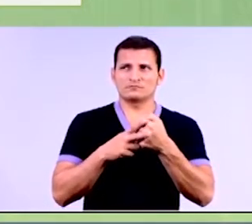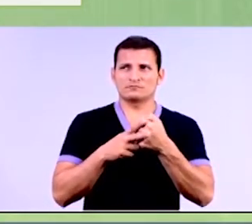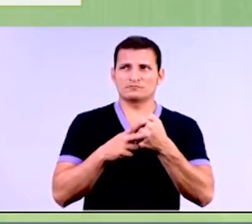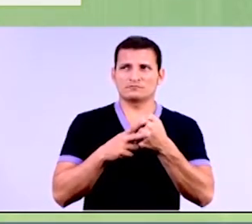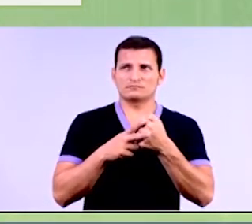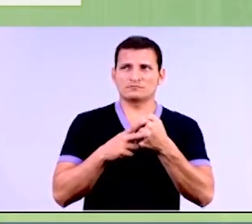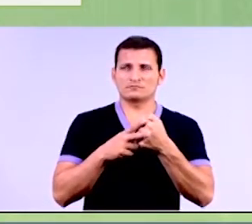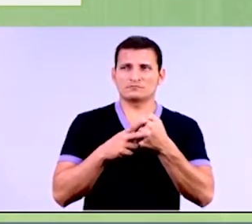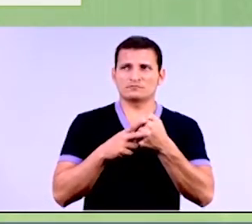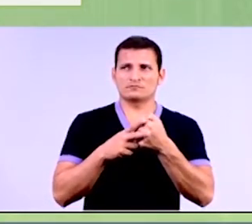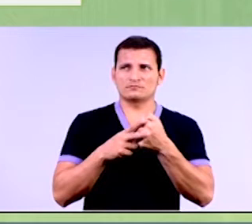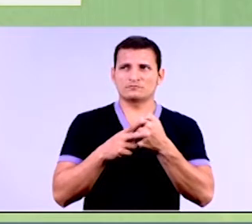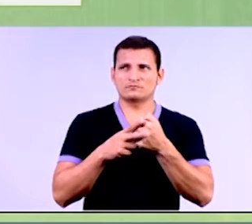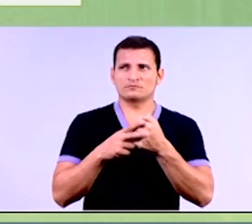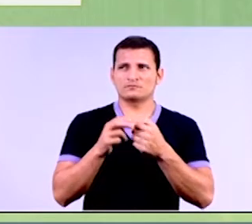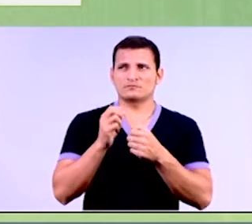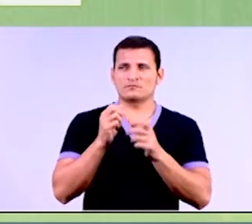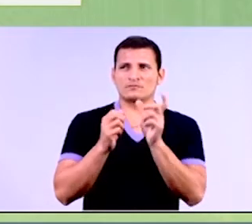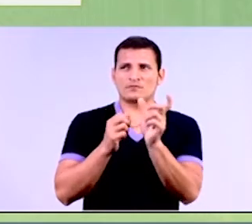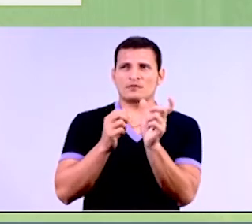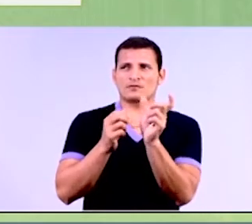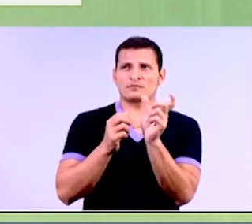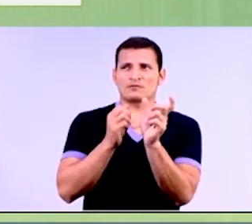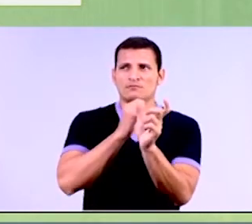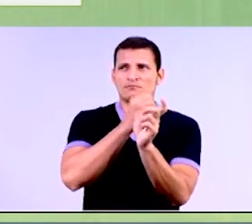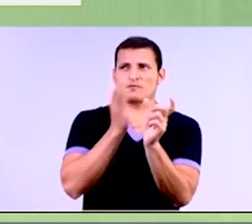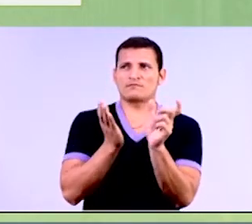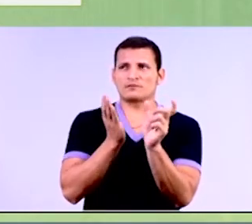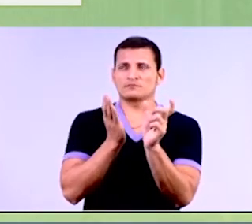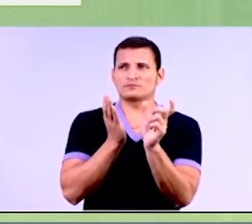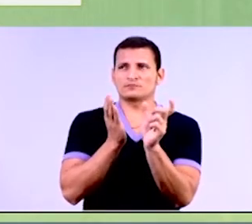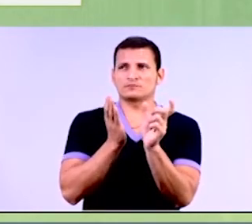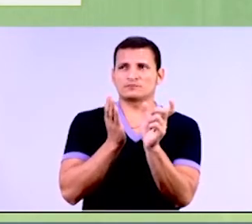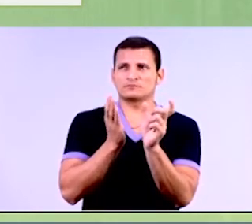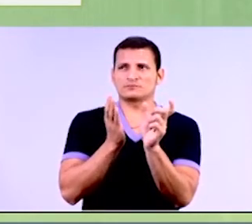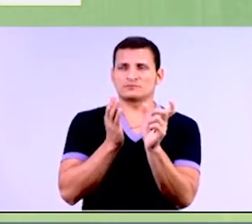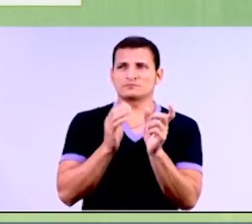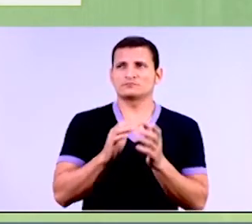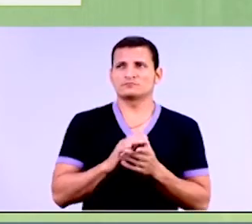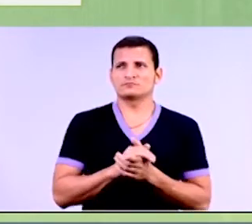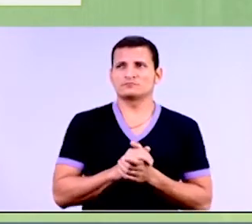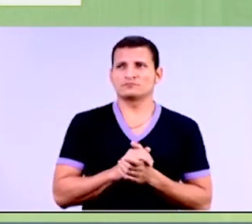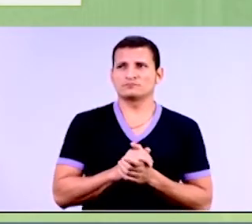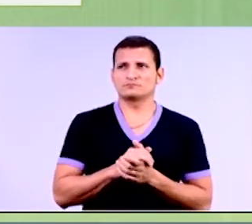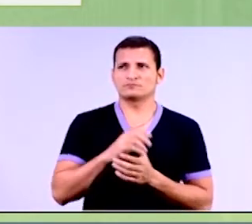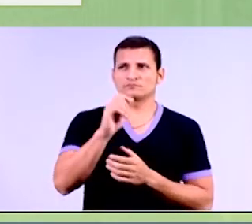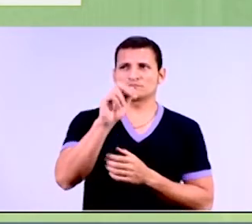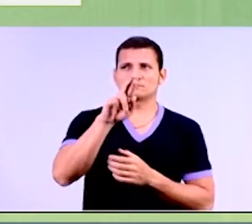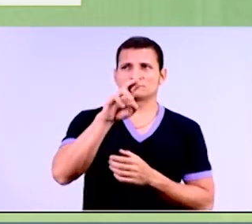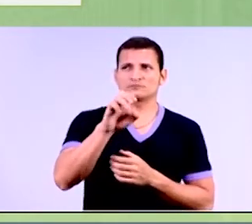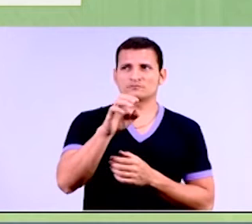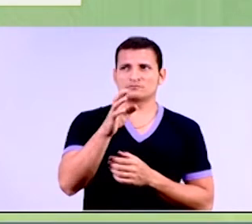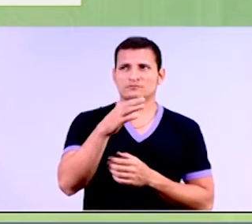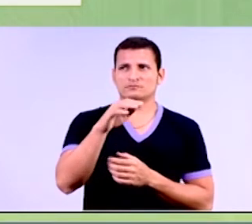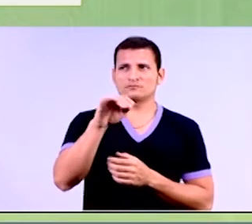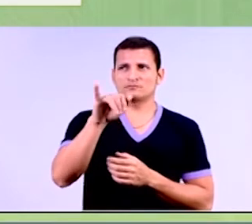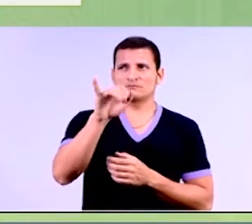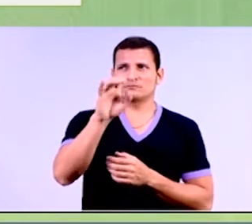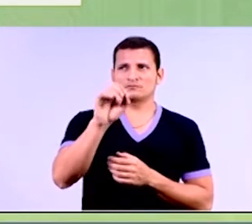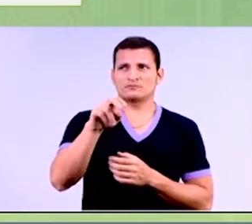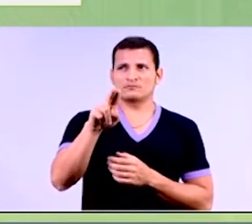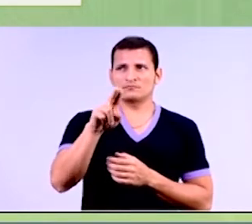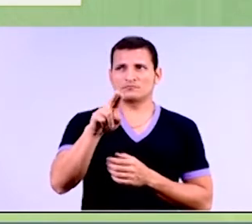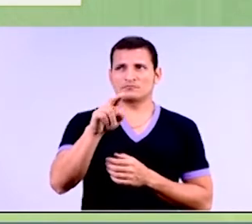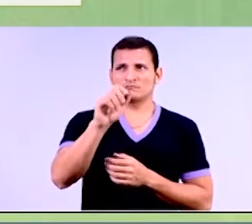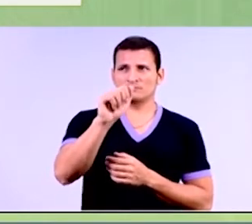do sujeito. Am I? Eu sou ou eu estou? Are you? Então veja que o are veio para frente.